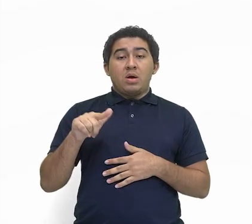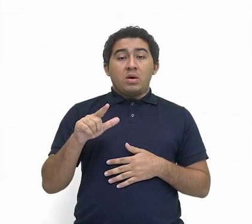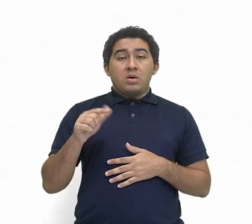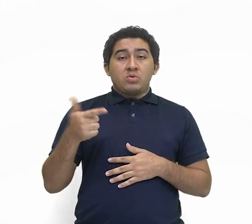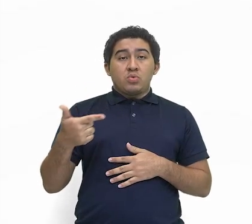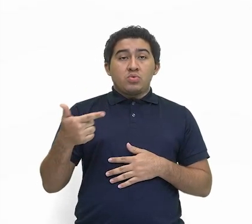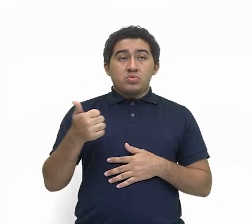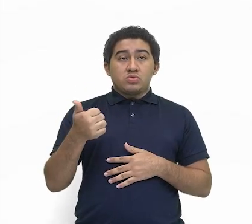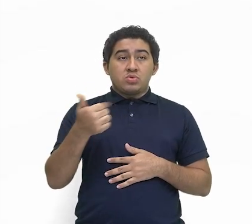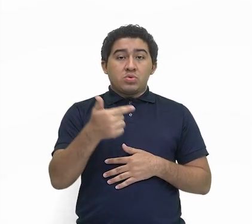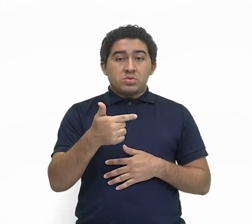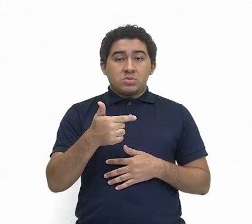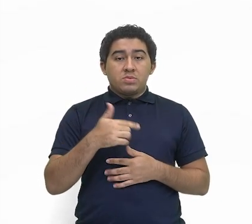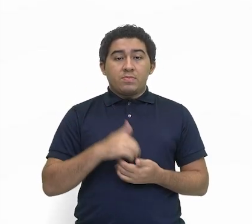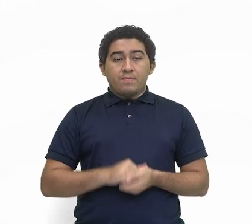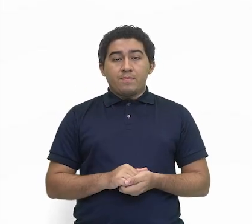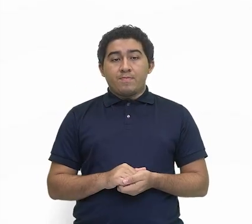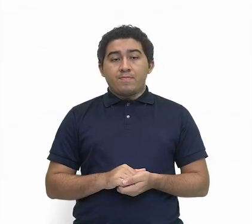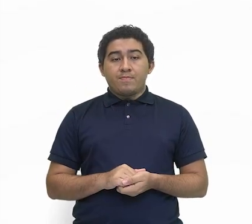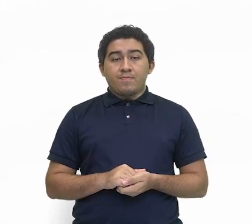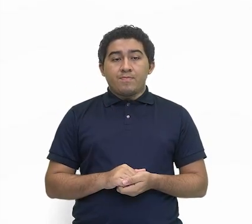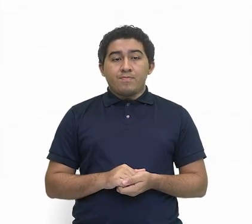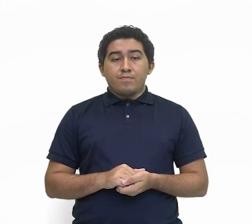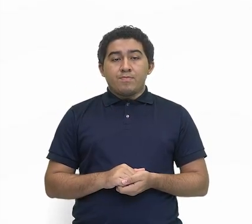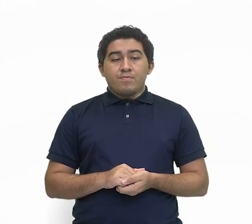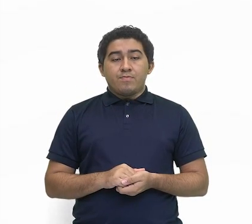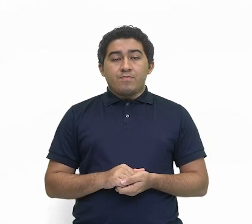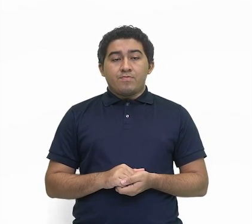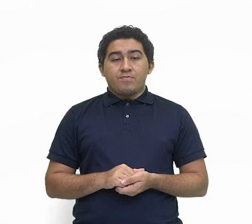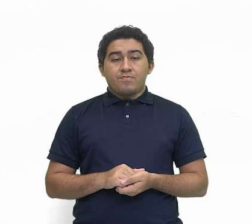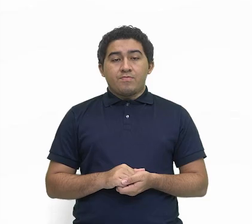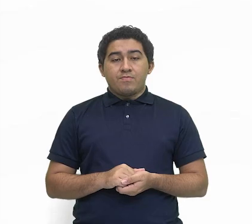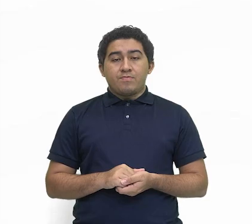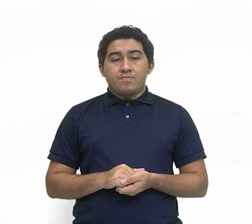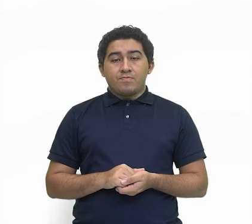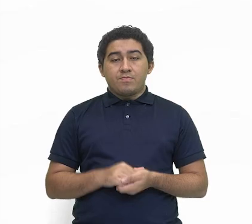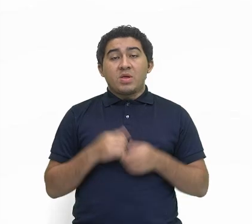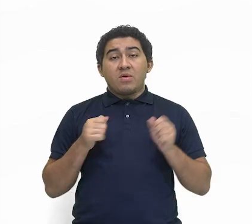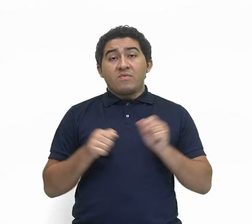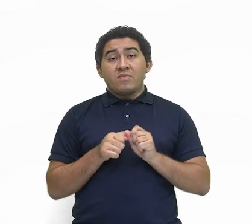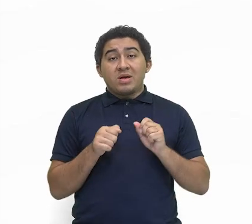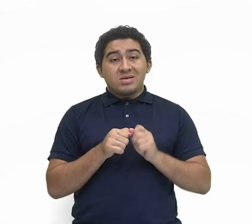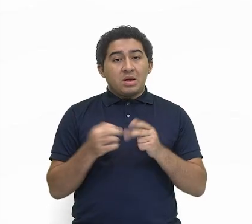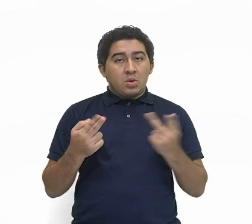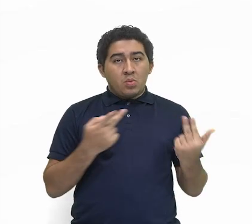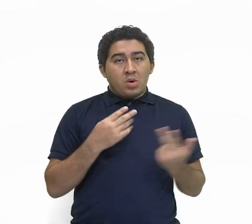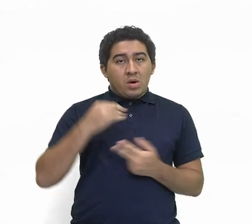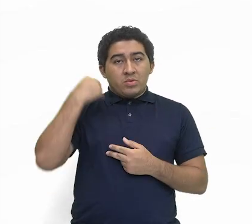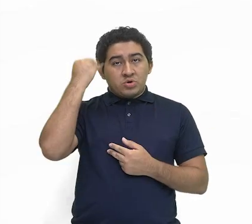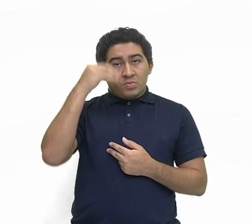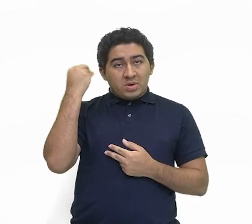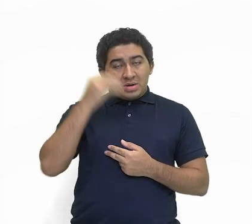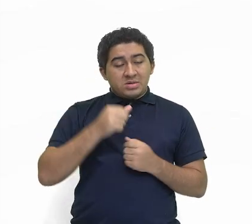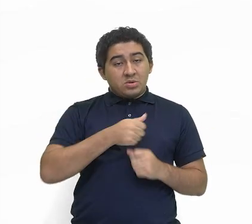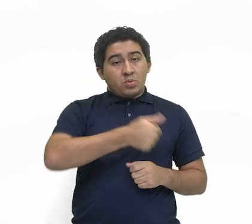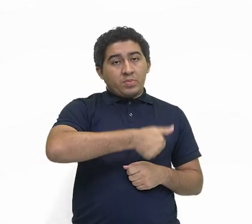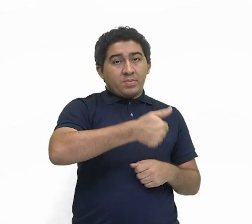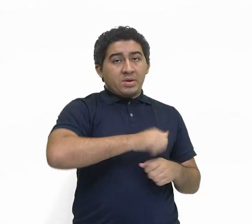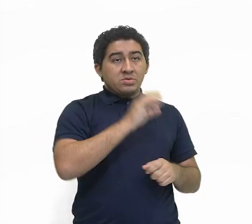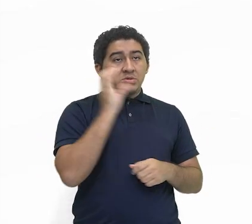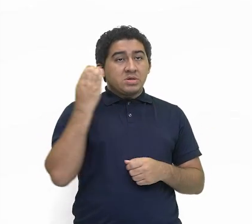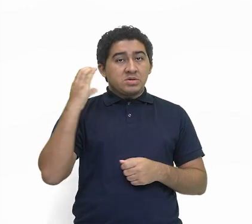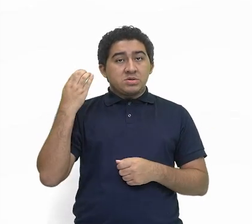é 212 graus na escala. Ele fez a mesma experiência que Celsius fez, a mesma